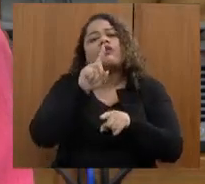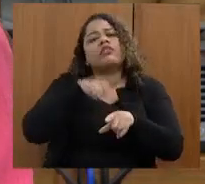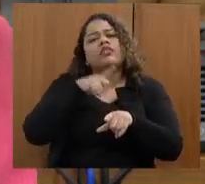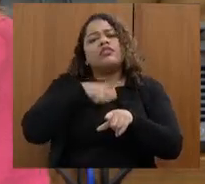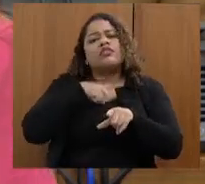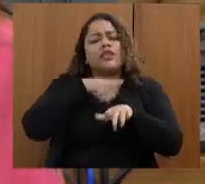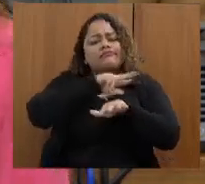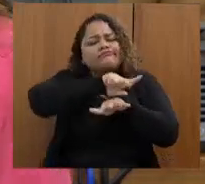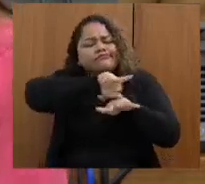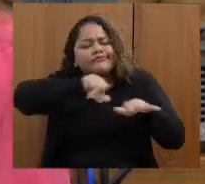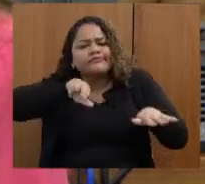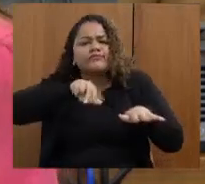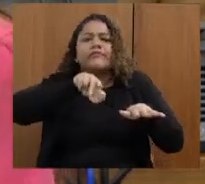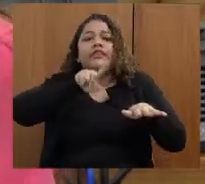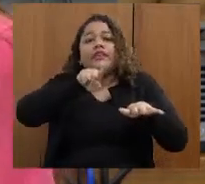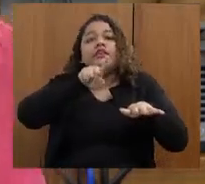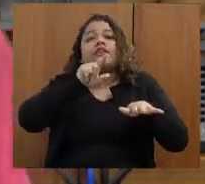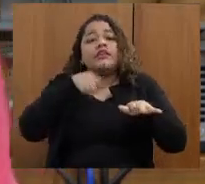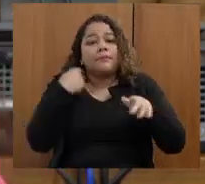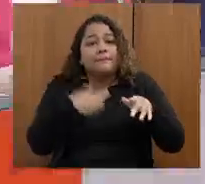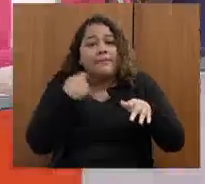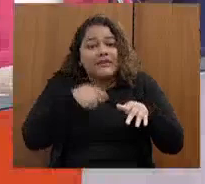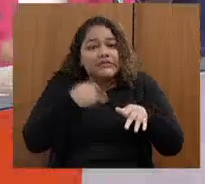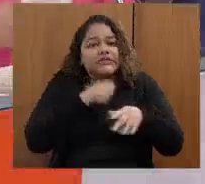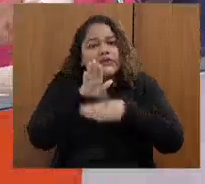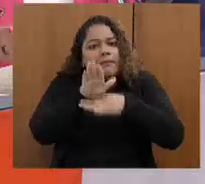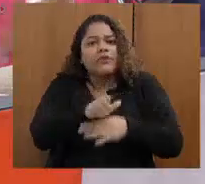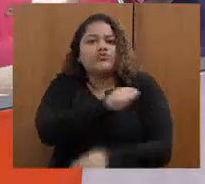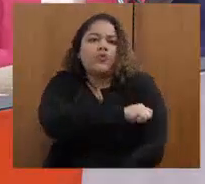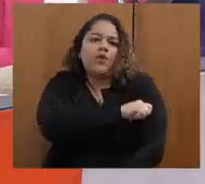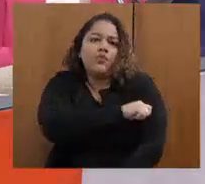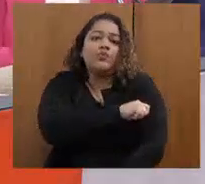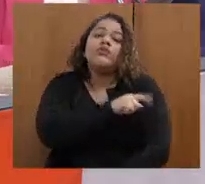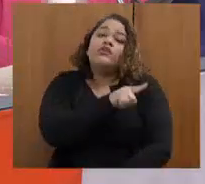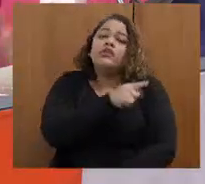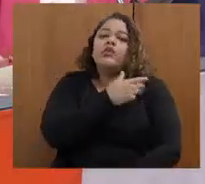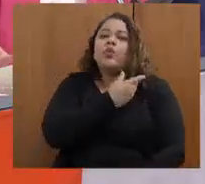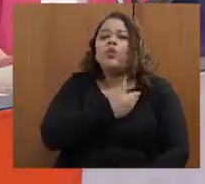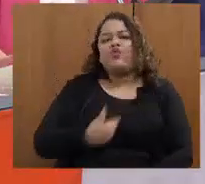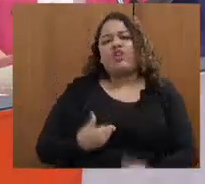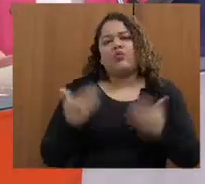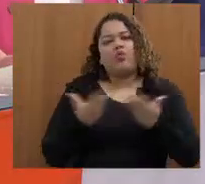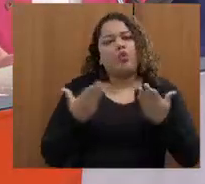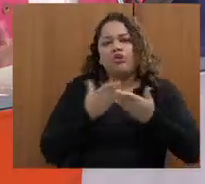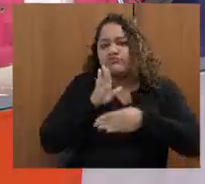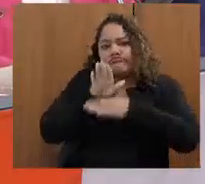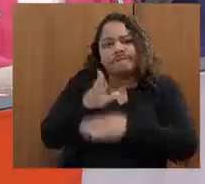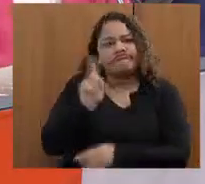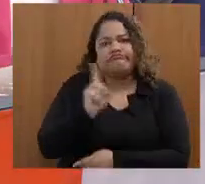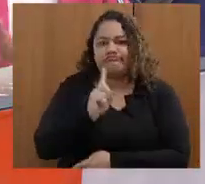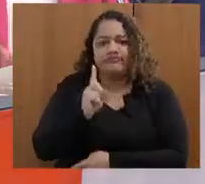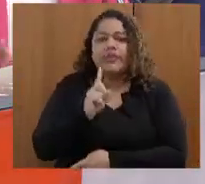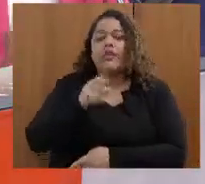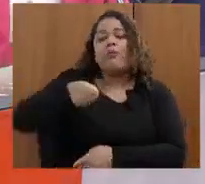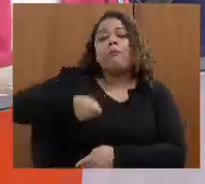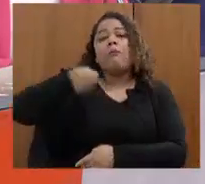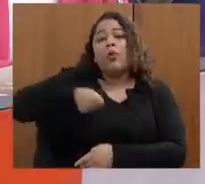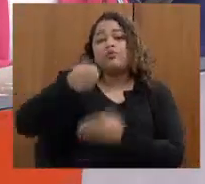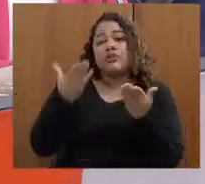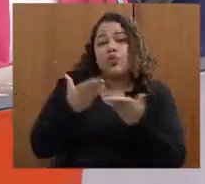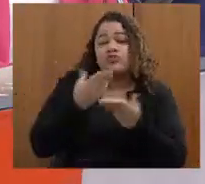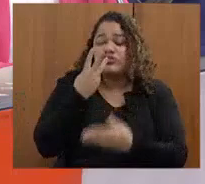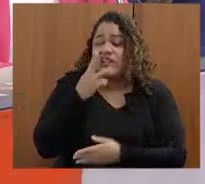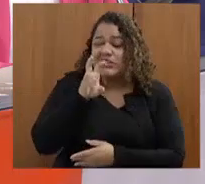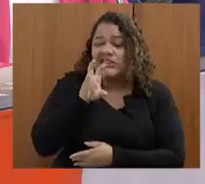que o governo de Minas Definitivamente não atende hoje nós temos bolsas que vão de 150 a 350 são bolsas muito baixas